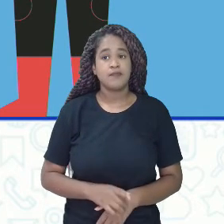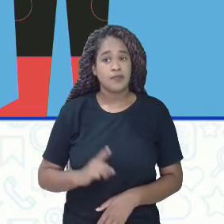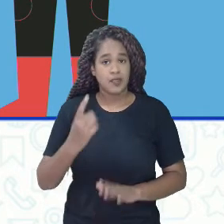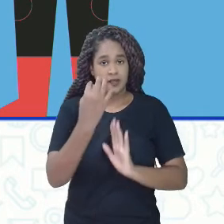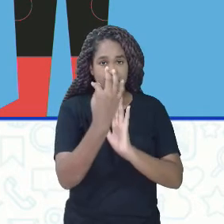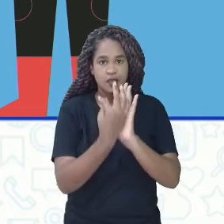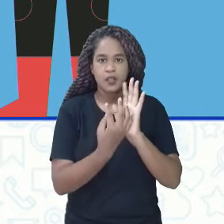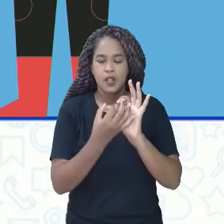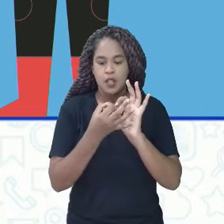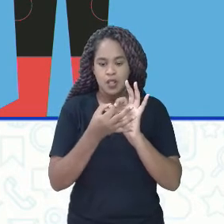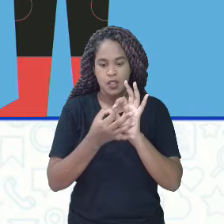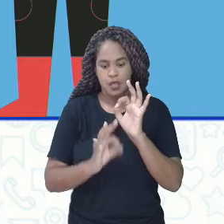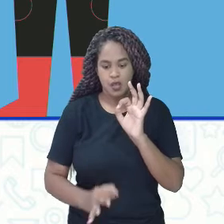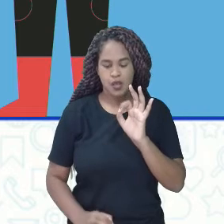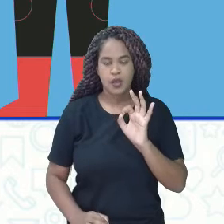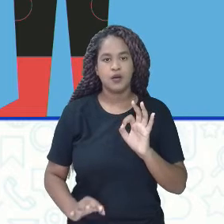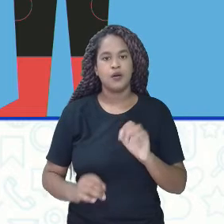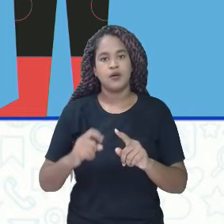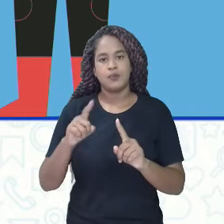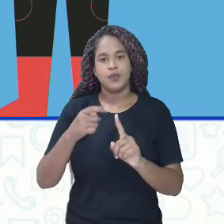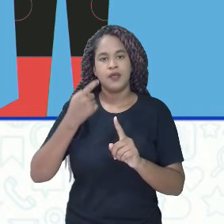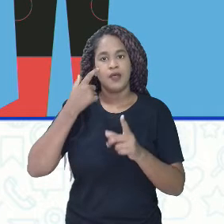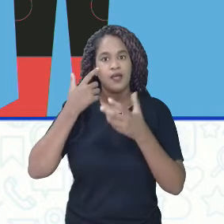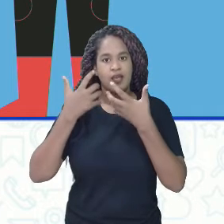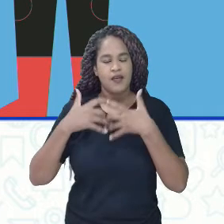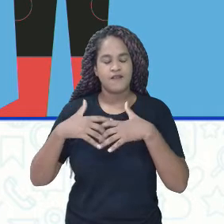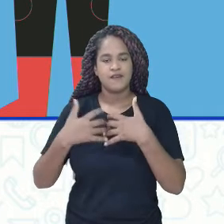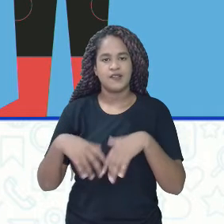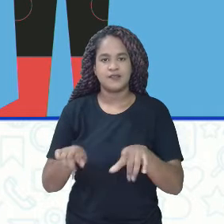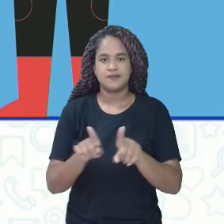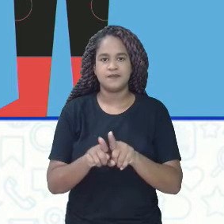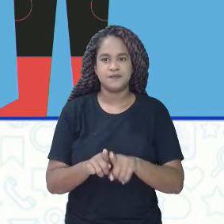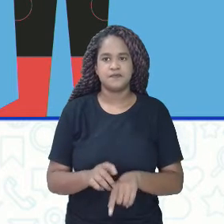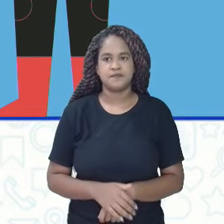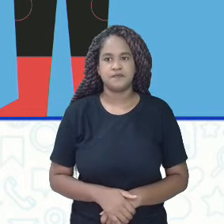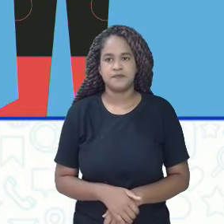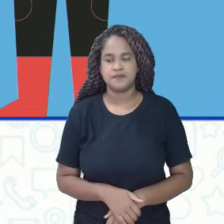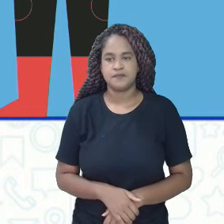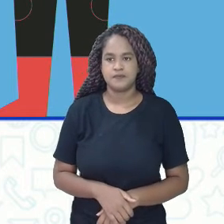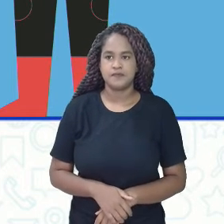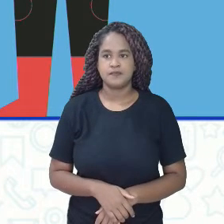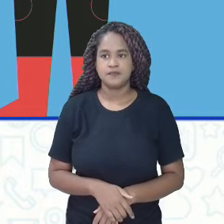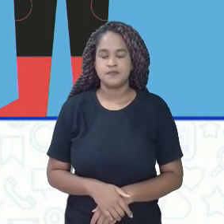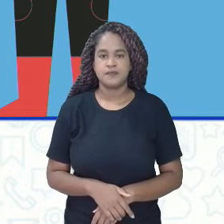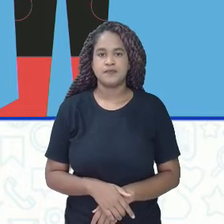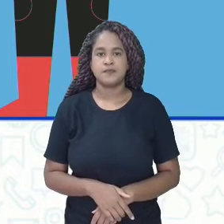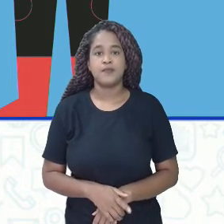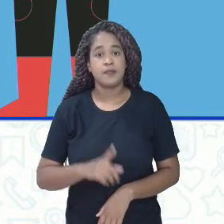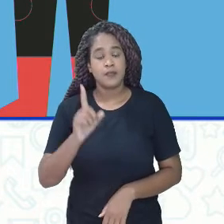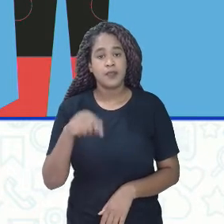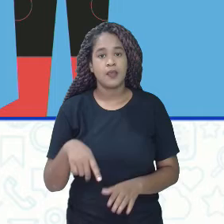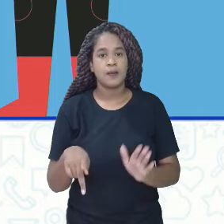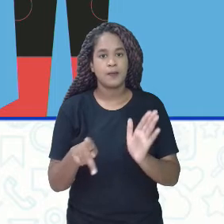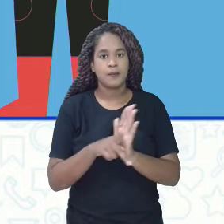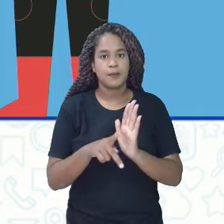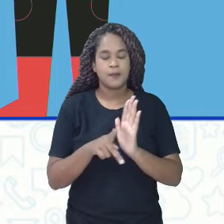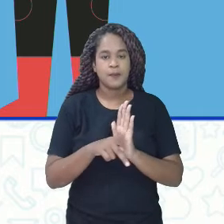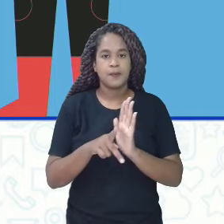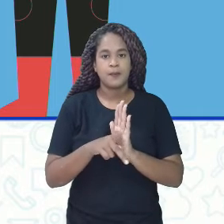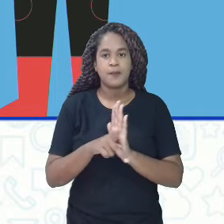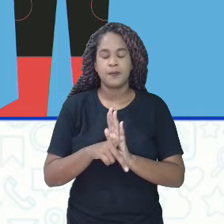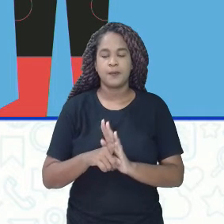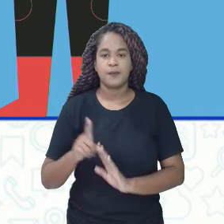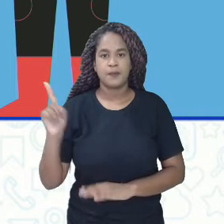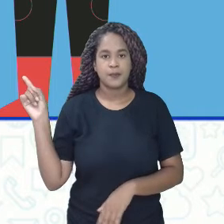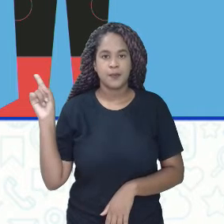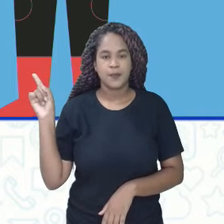e traz para a gente aqui uma reflexão, não é? Também. É de uma repórter, não é? Que esteve